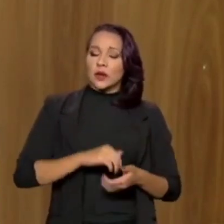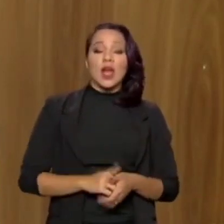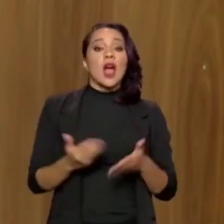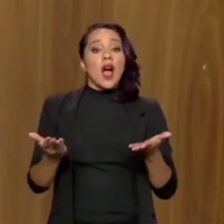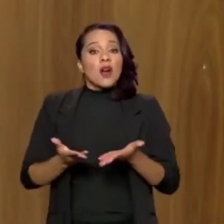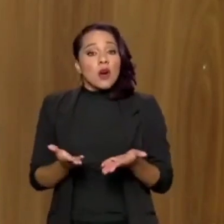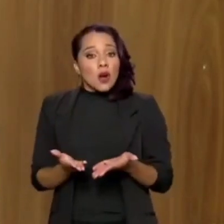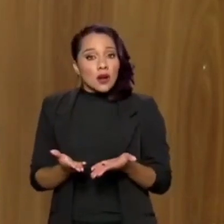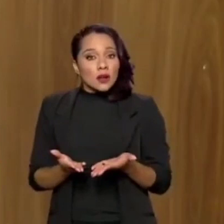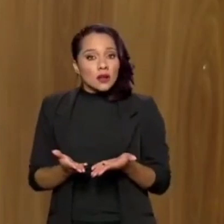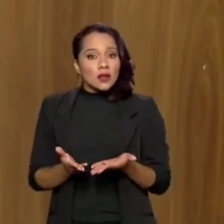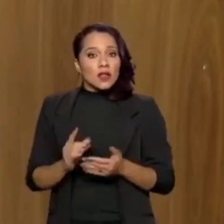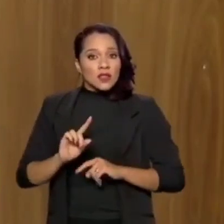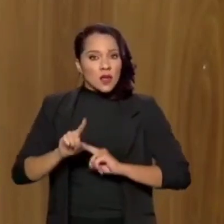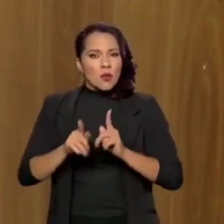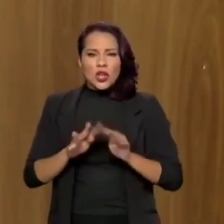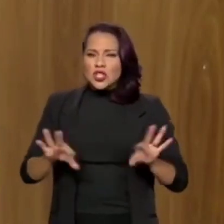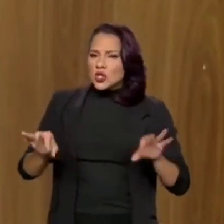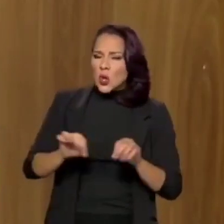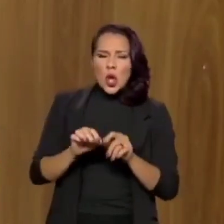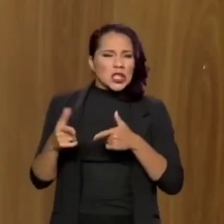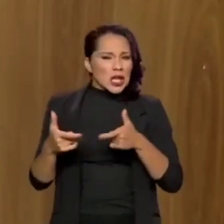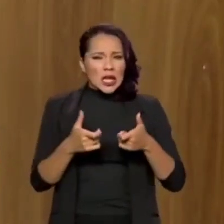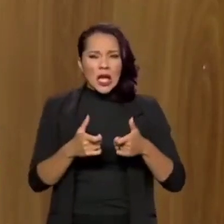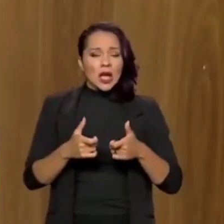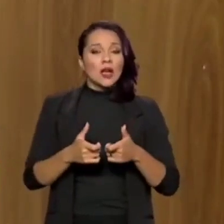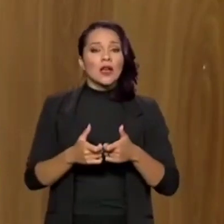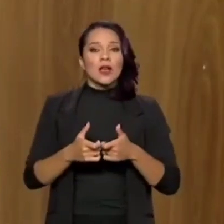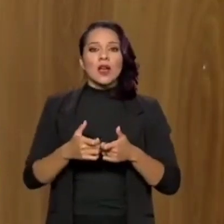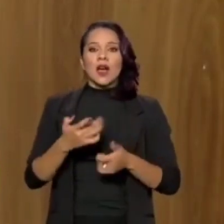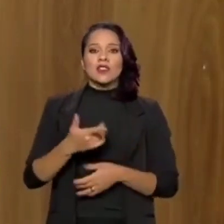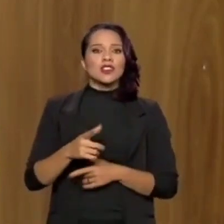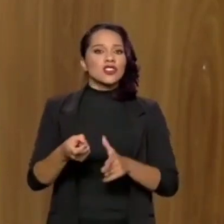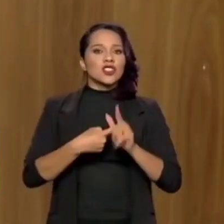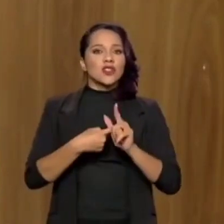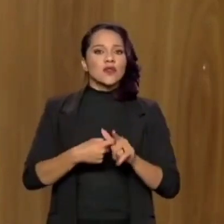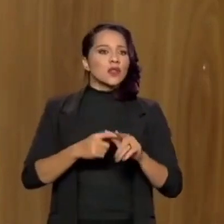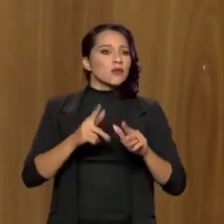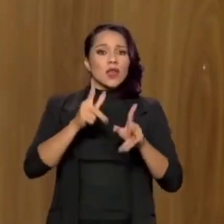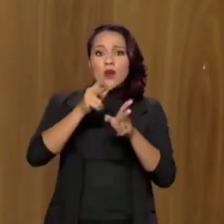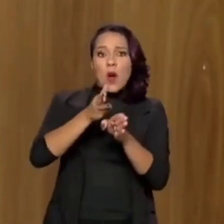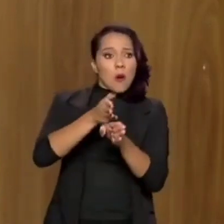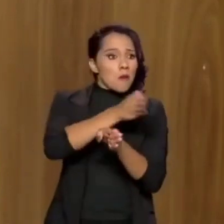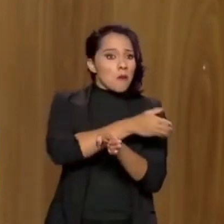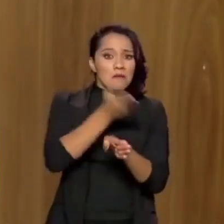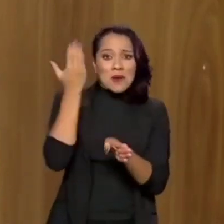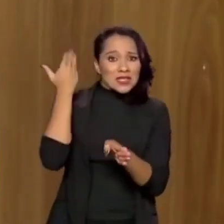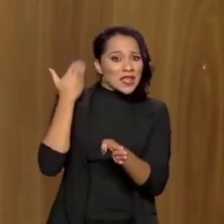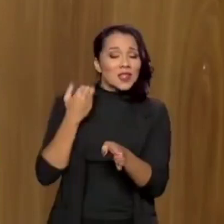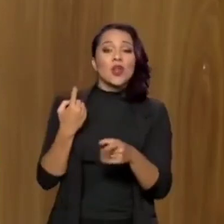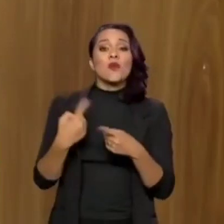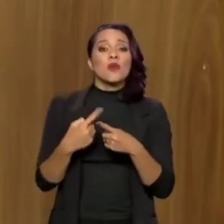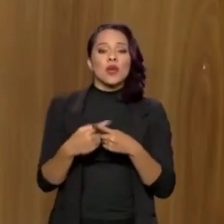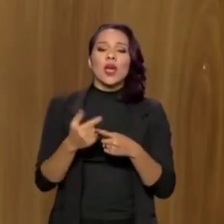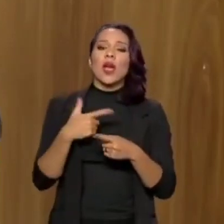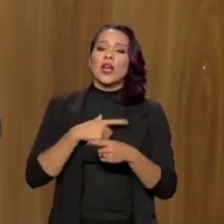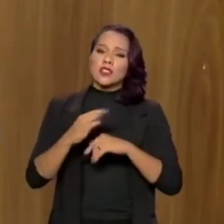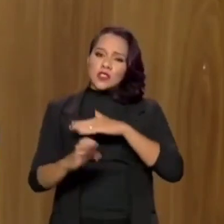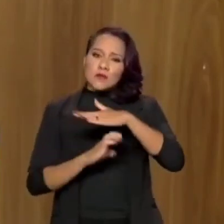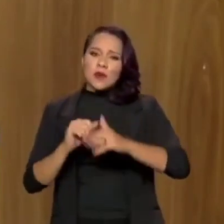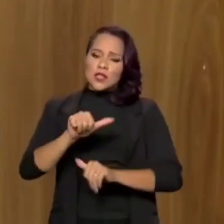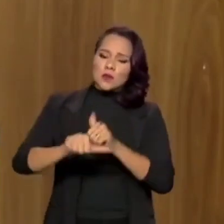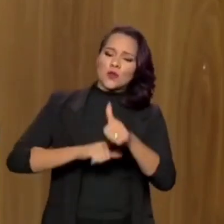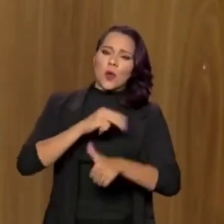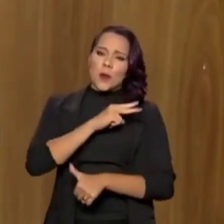Agora, depois de toda a guerra, nós estamos com o mesmo nível de dívida que nós tínhamos antes, exatamente porque nós fizemos essas privatizações,